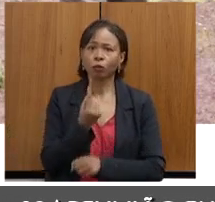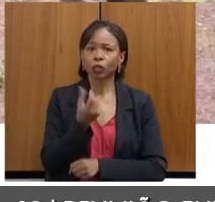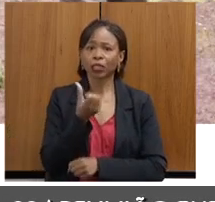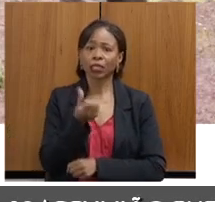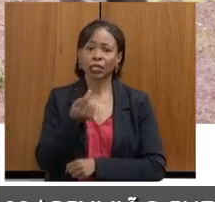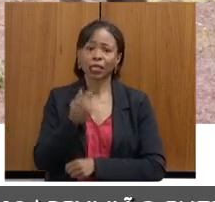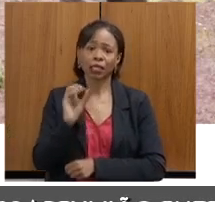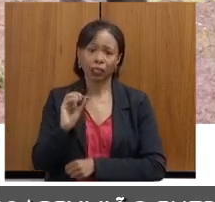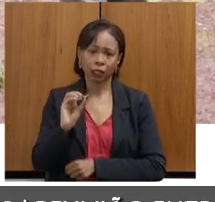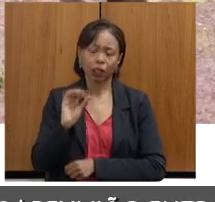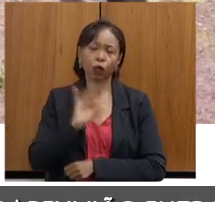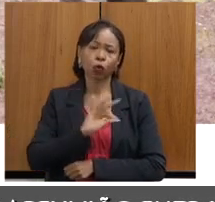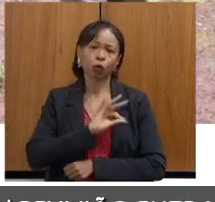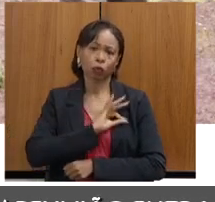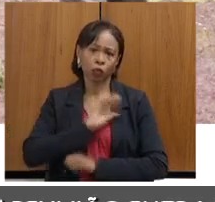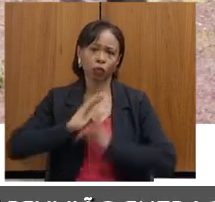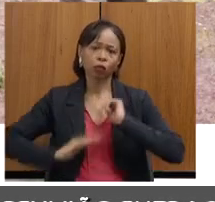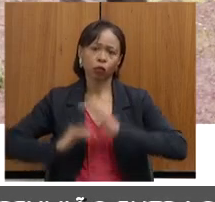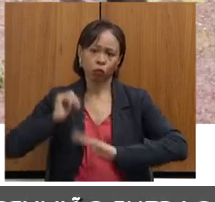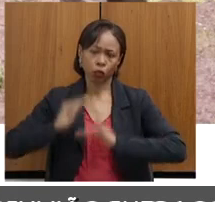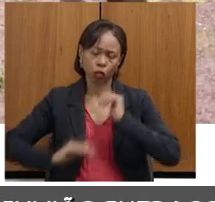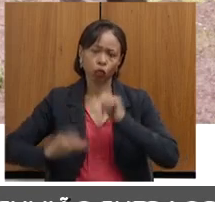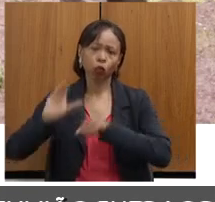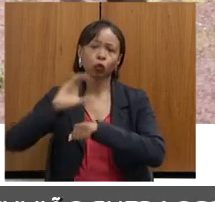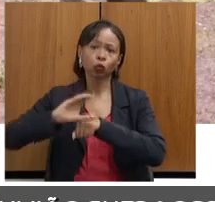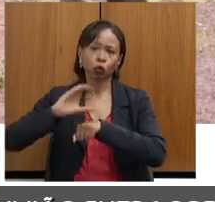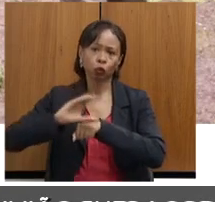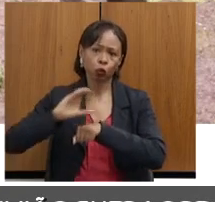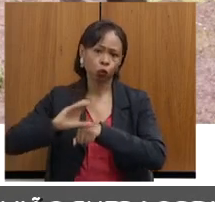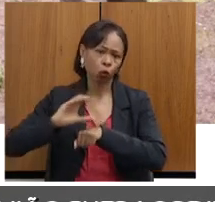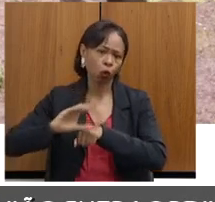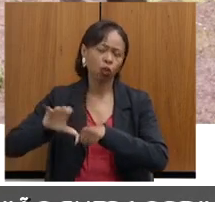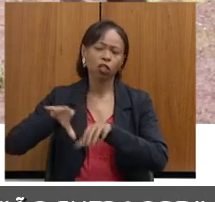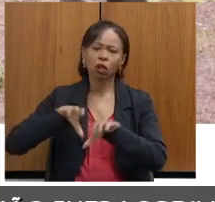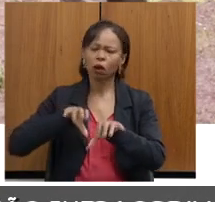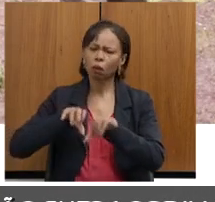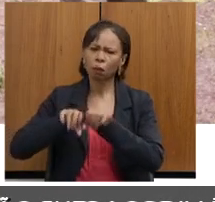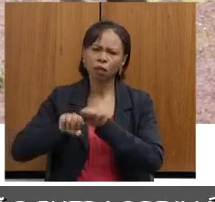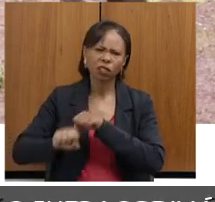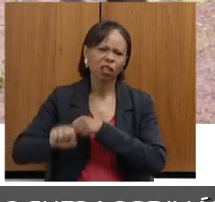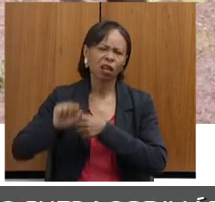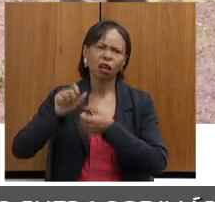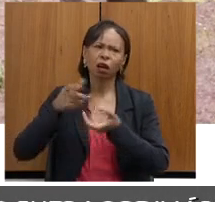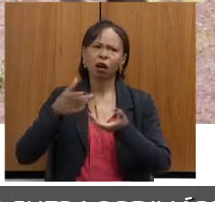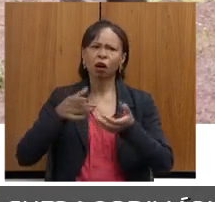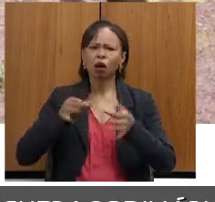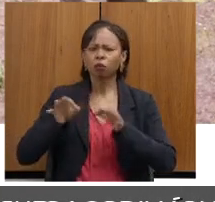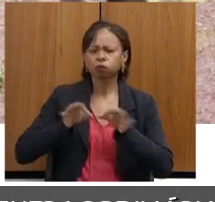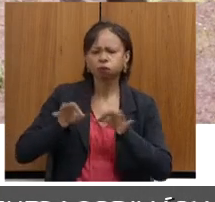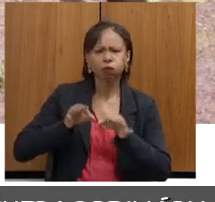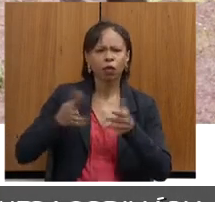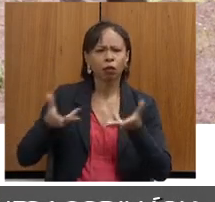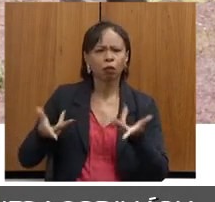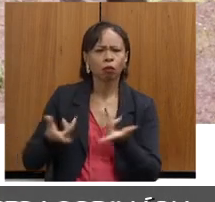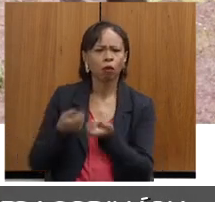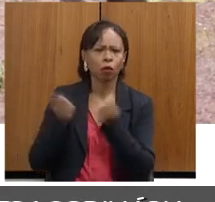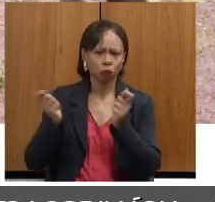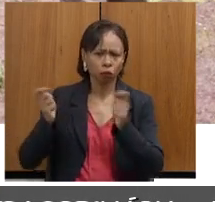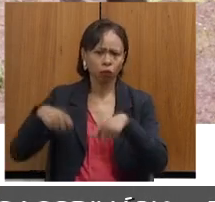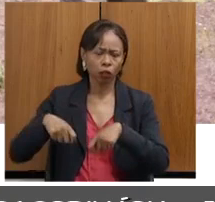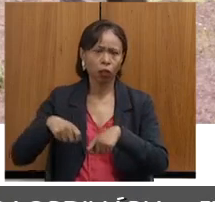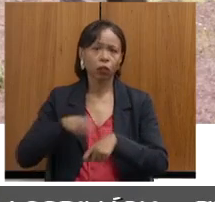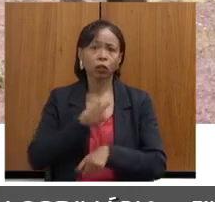profissionais que fizeram o curso aí de ou seja formações aperfeiçoamento e capacitações